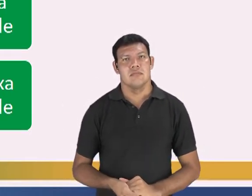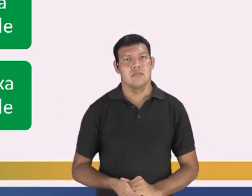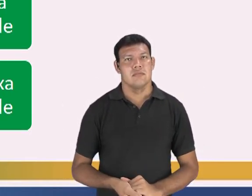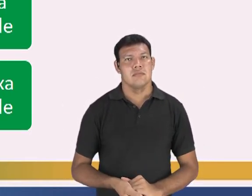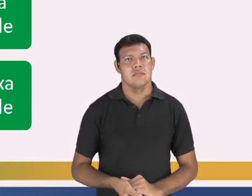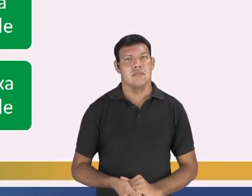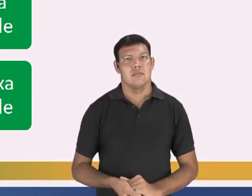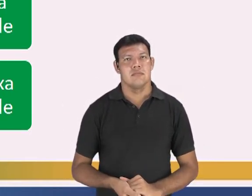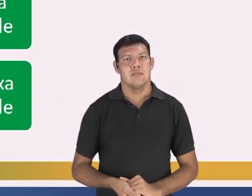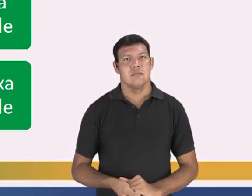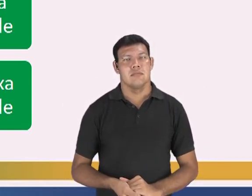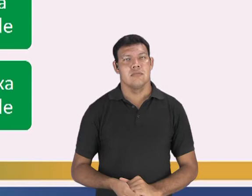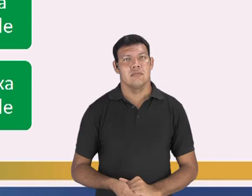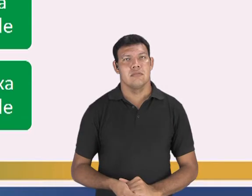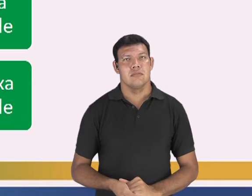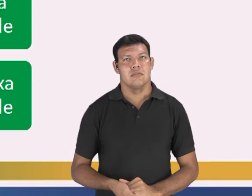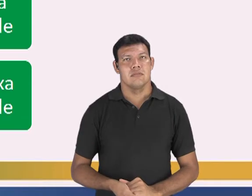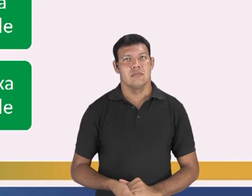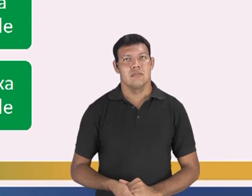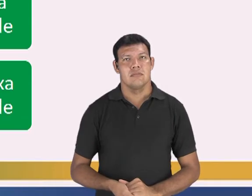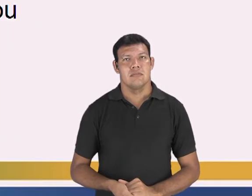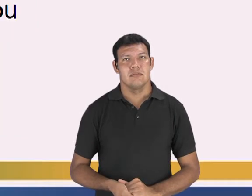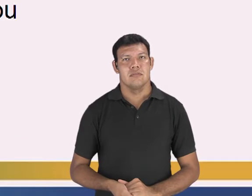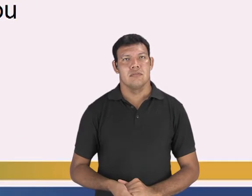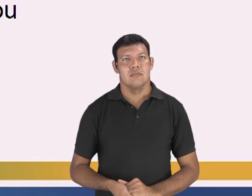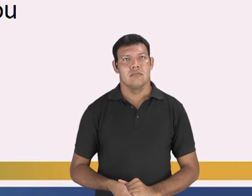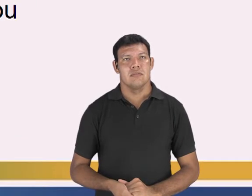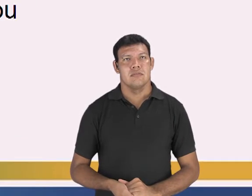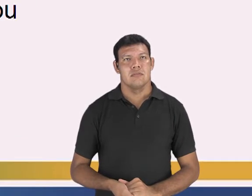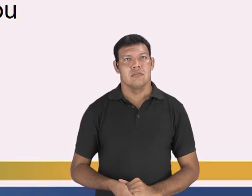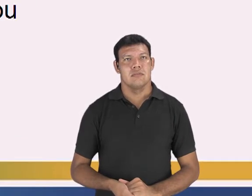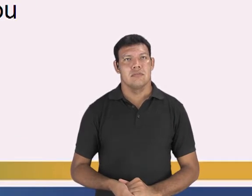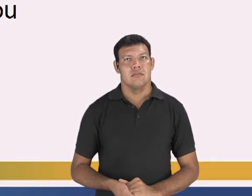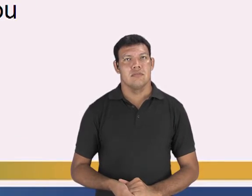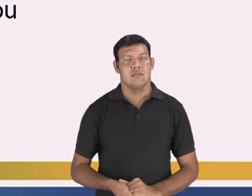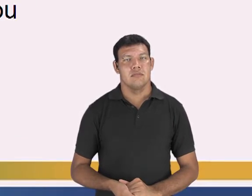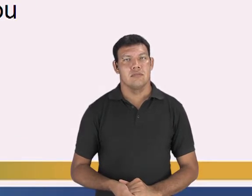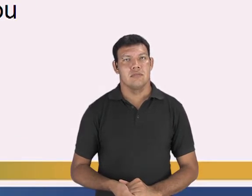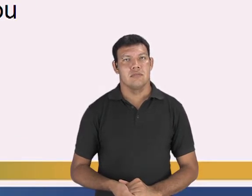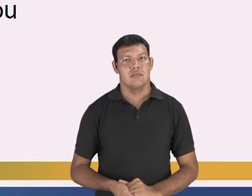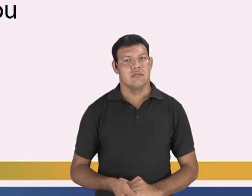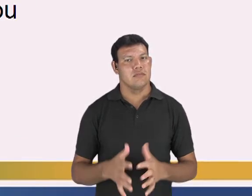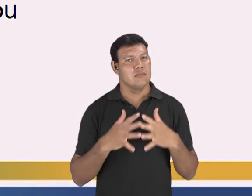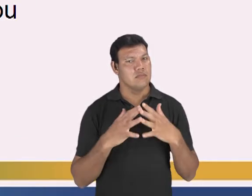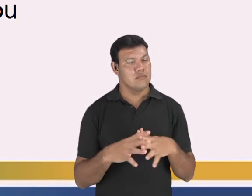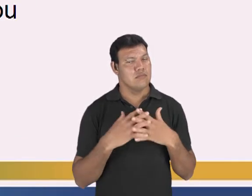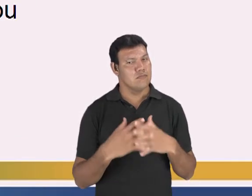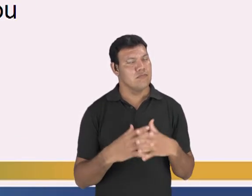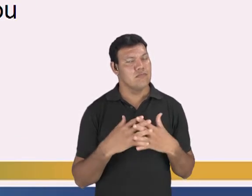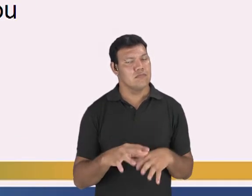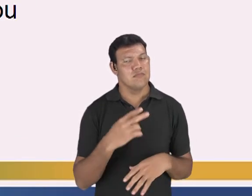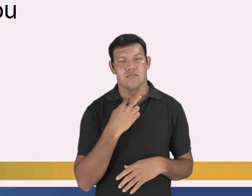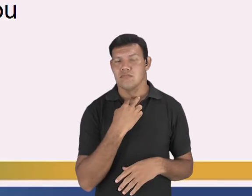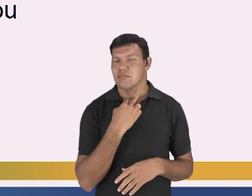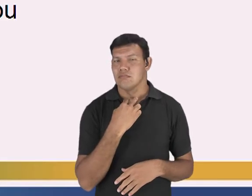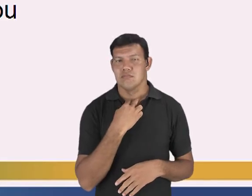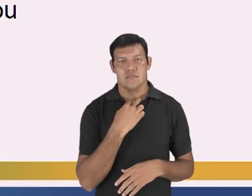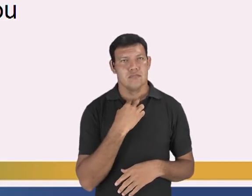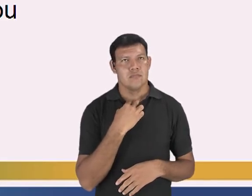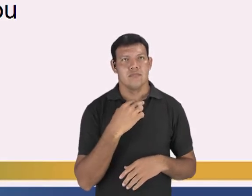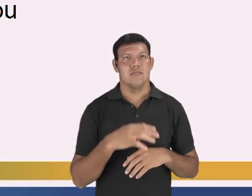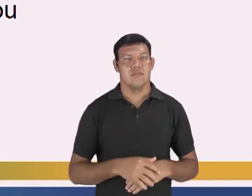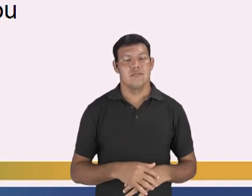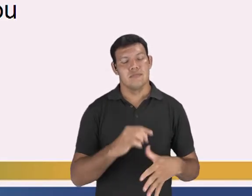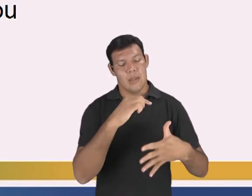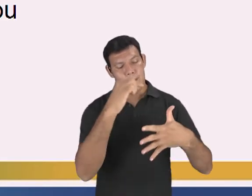eu tenho uma quantidade de som menor. Ok, gente? Não vamos confundir. Agora, todos esses